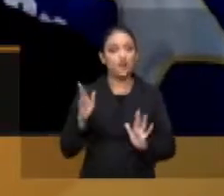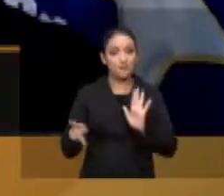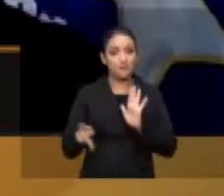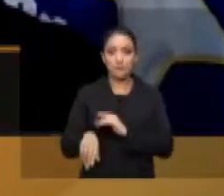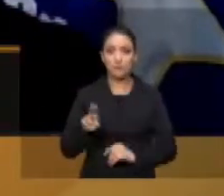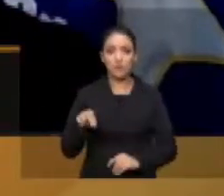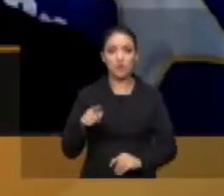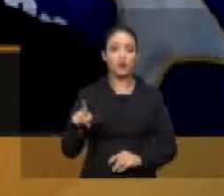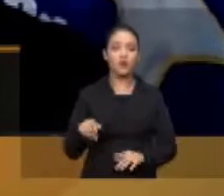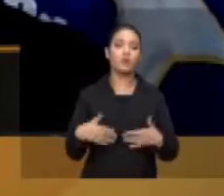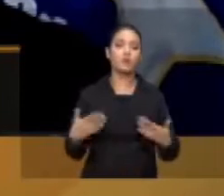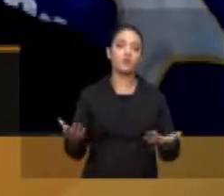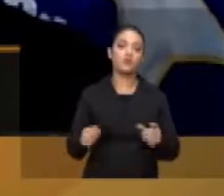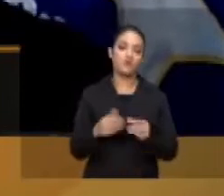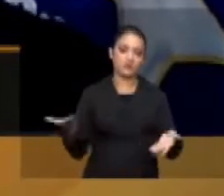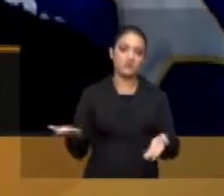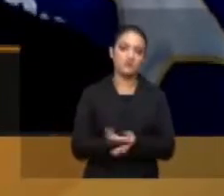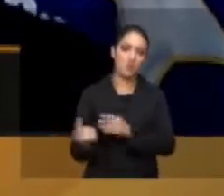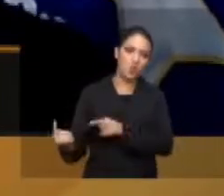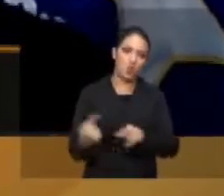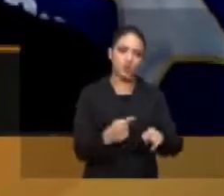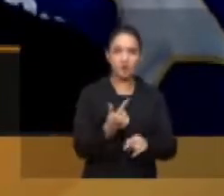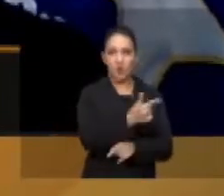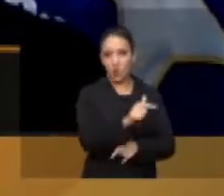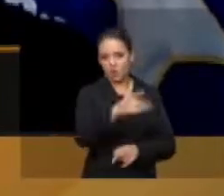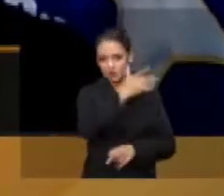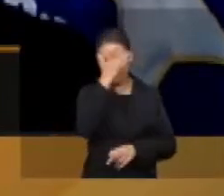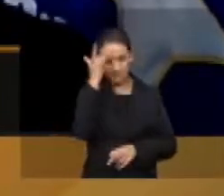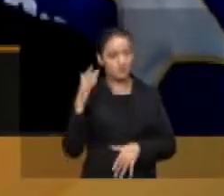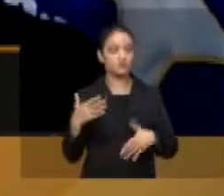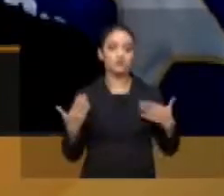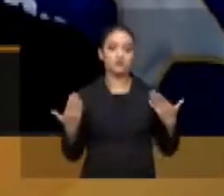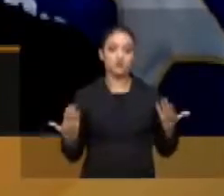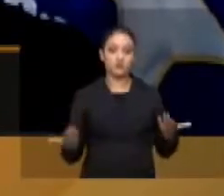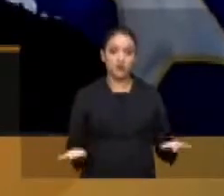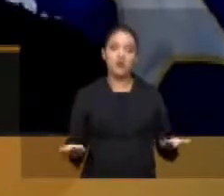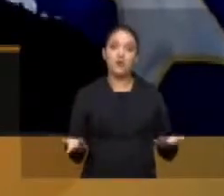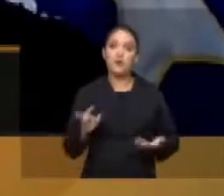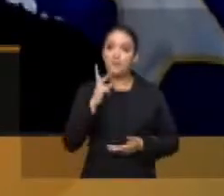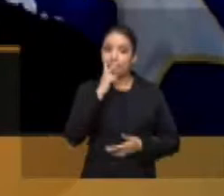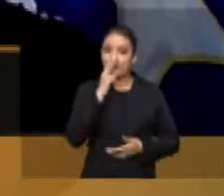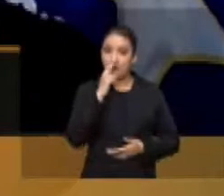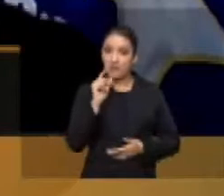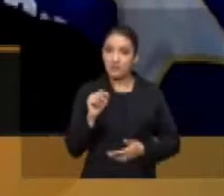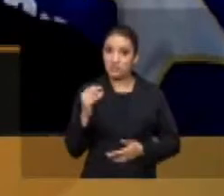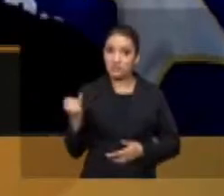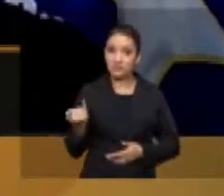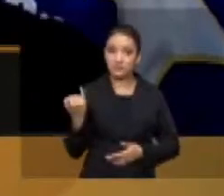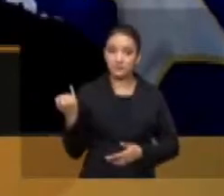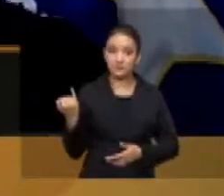embora tenha movido esta ação contra terceiros. Desta forma, parece-nos